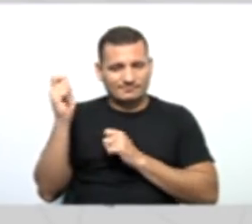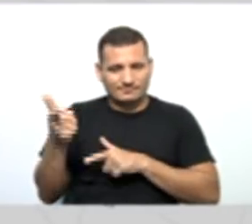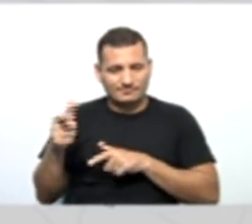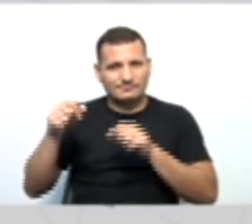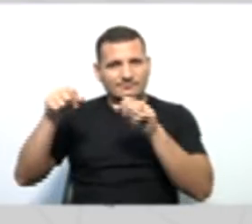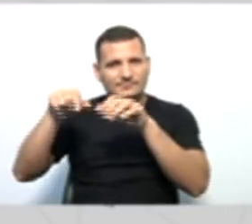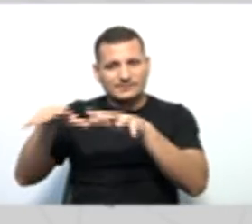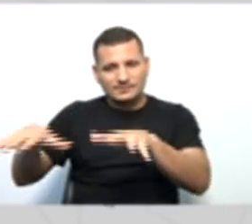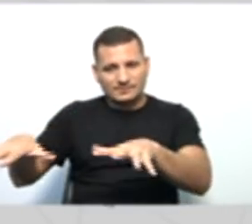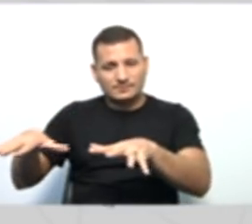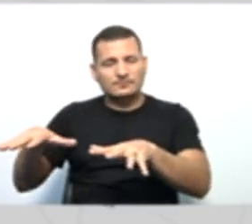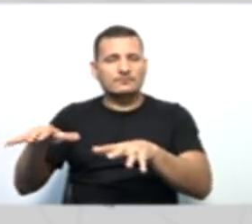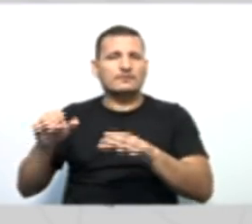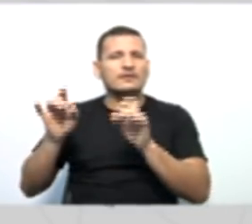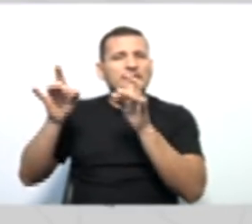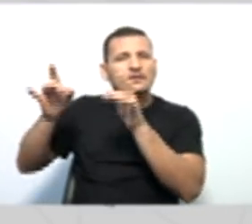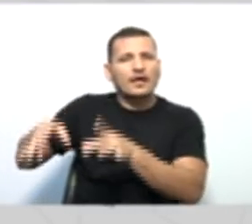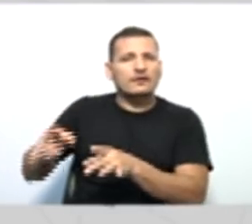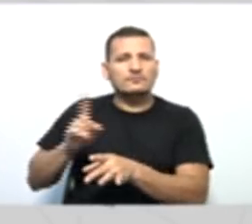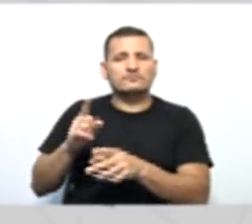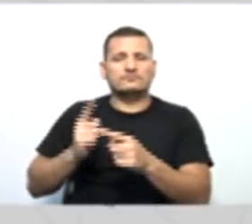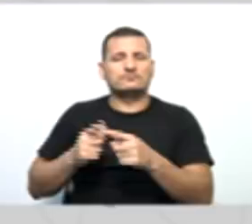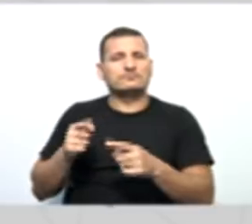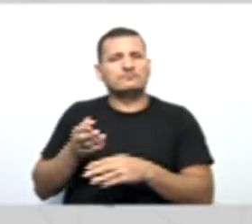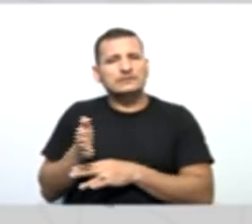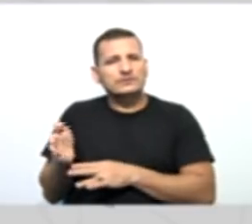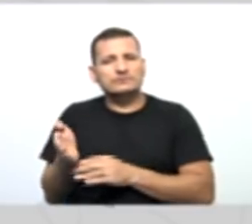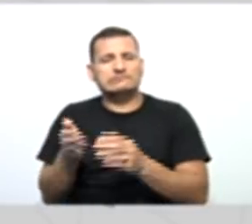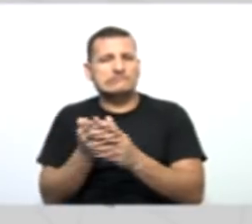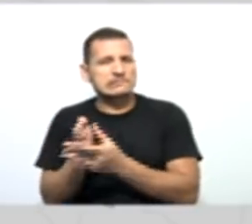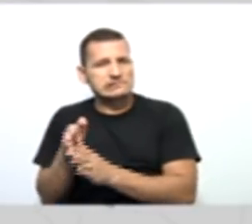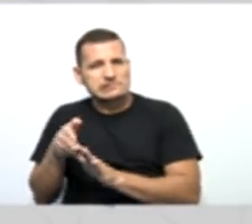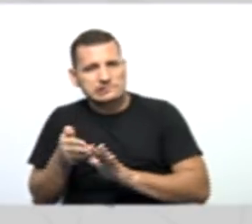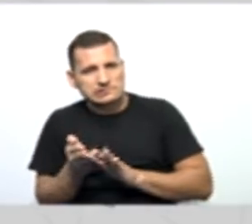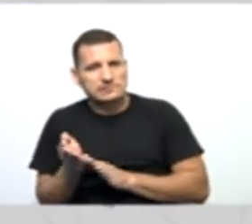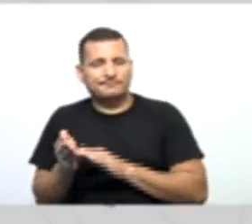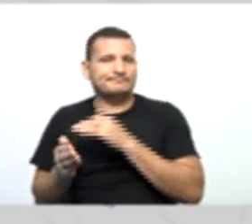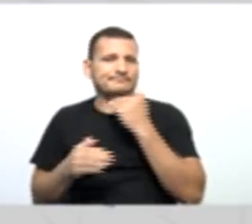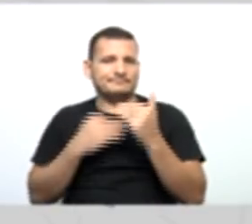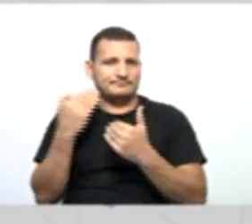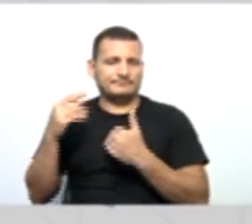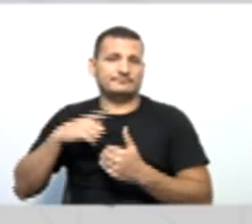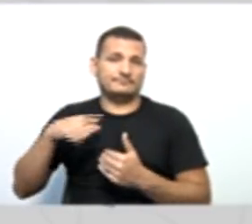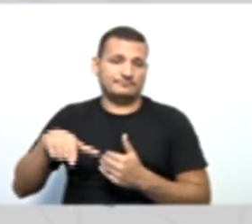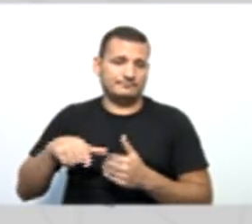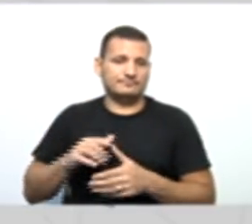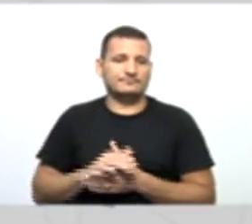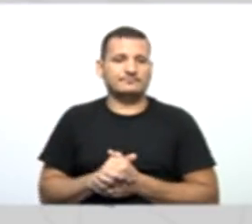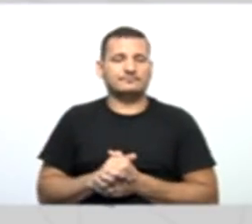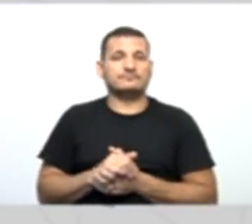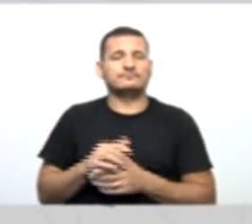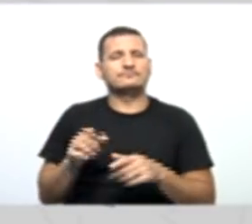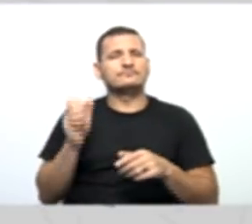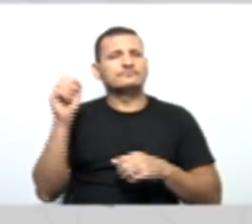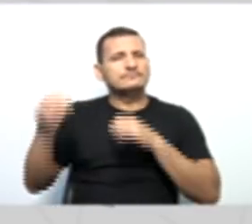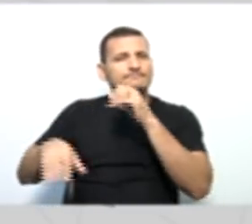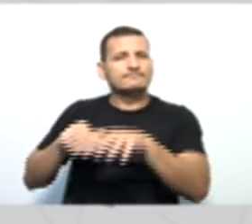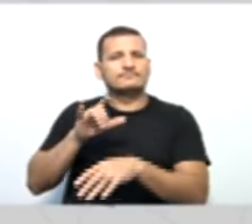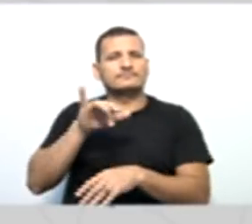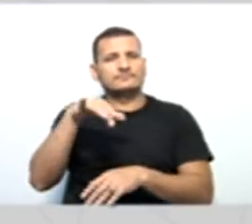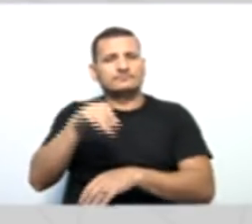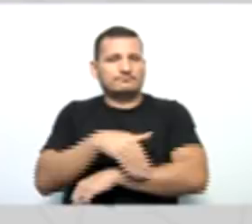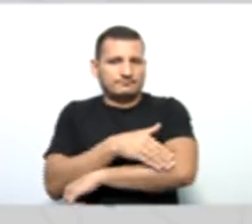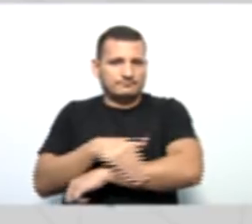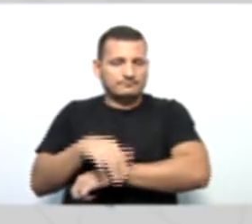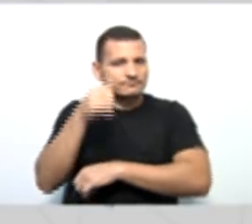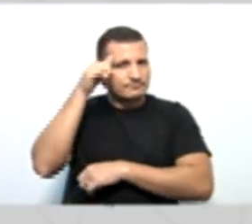de volta, porque muitos animais morrem com essas redes que ficam jogadas nesse ambiente natural. Não jogue lixo nas ruas. Isso